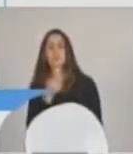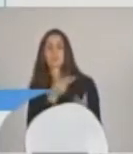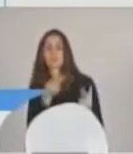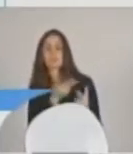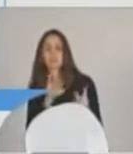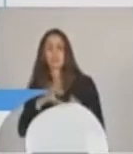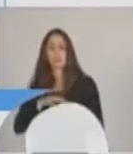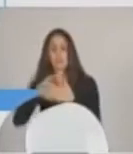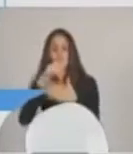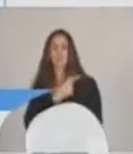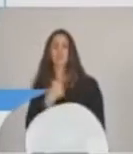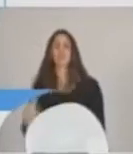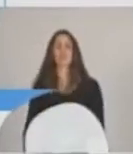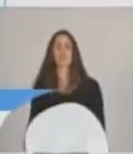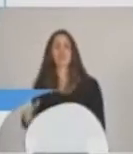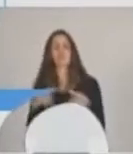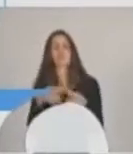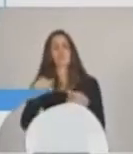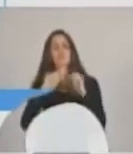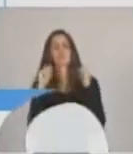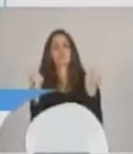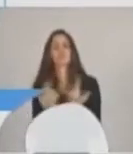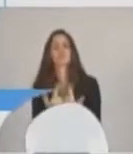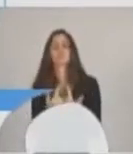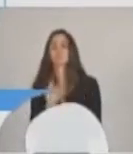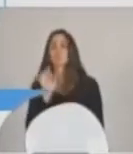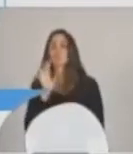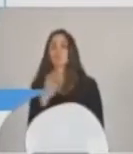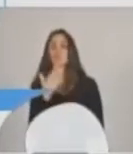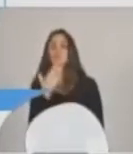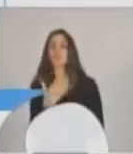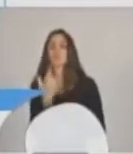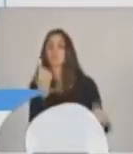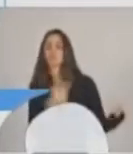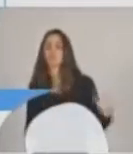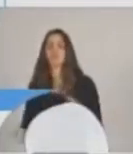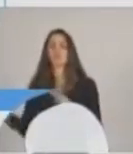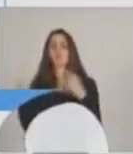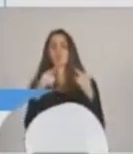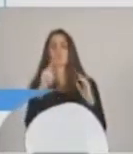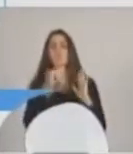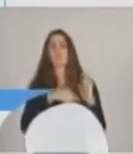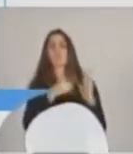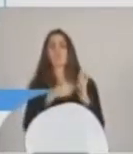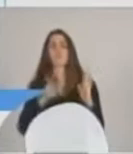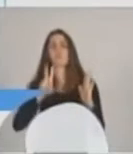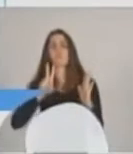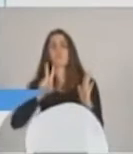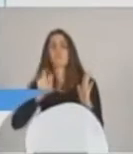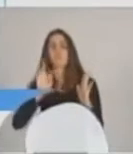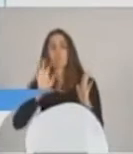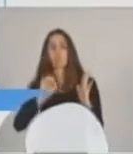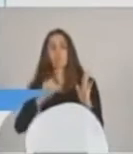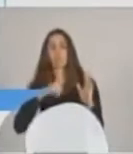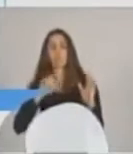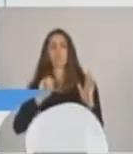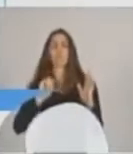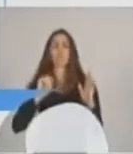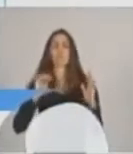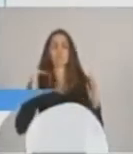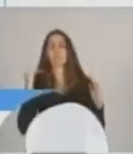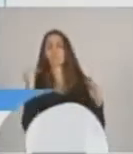eu só não vou pedir para a gente ver se a gente consegue rediscutir esse veto, porque senão a gente tranca a pauta e hoje tem